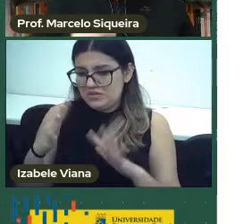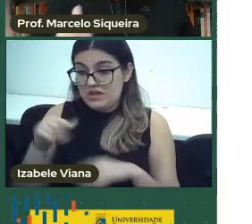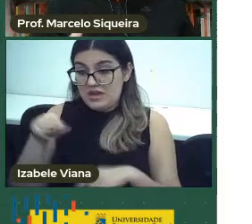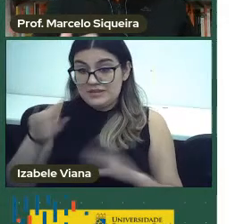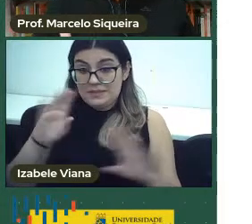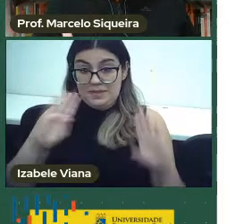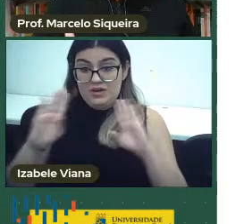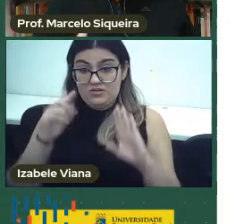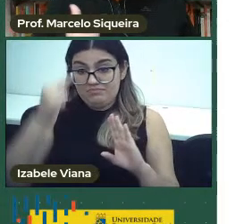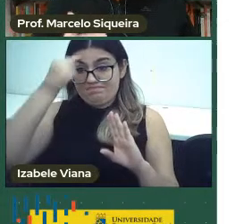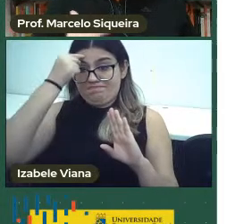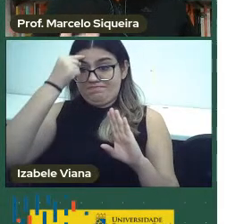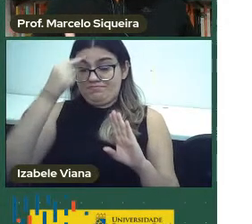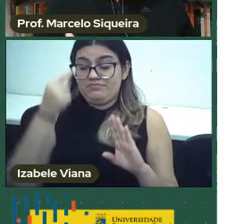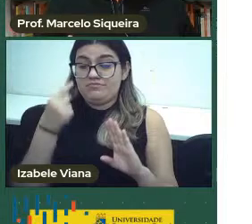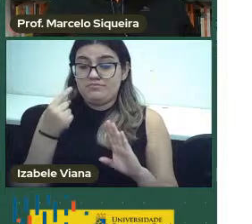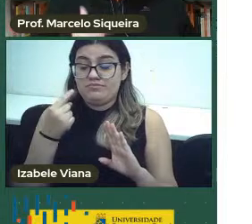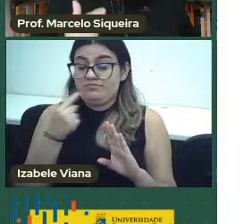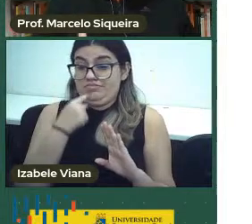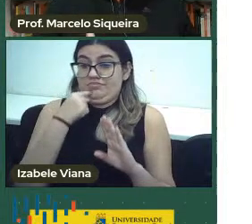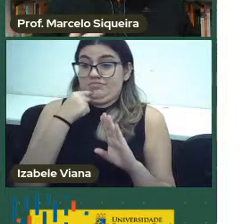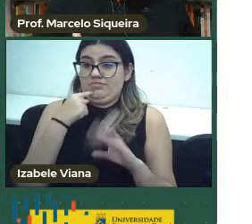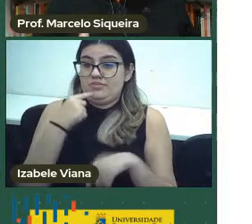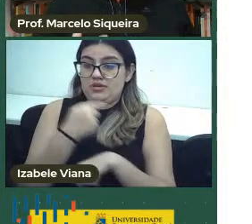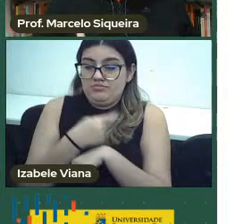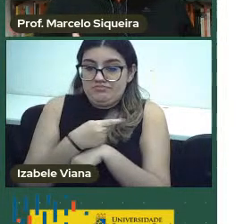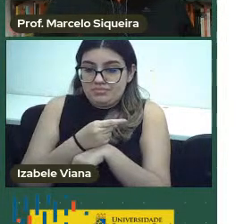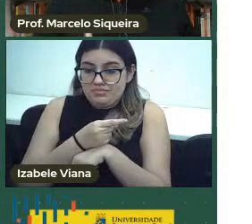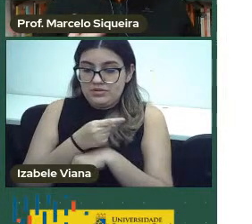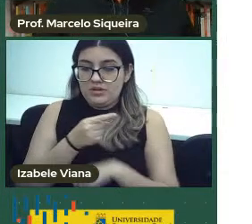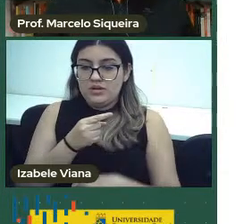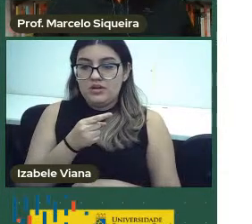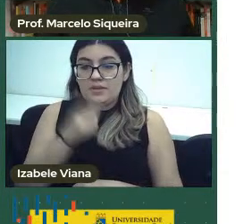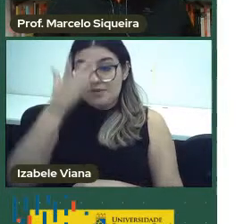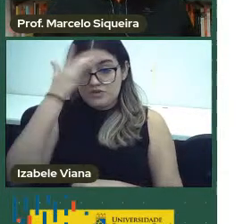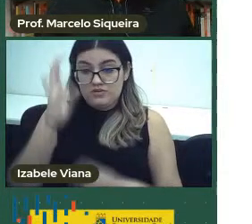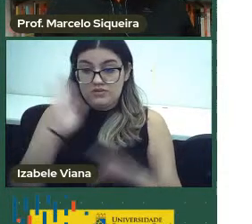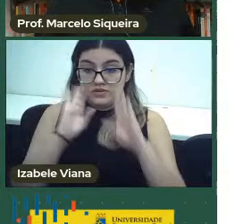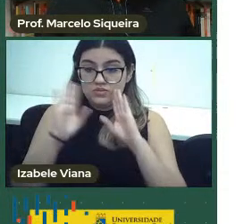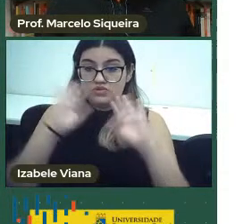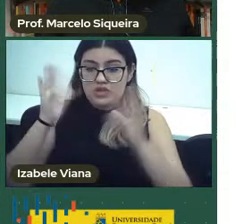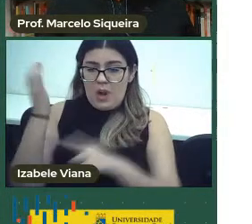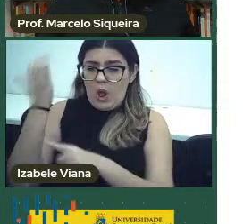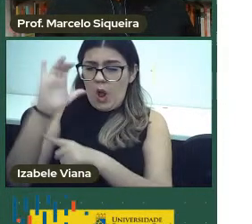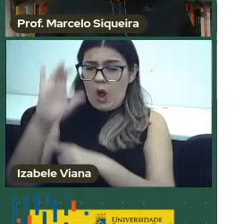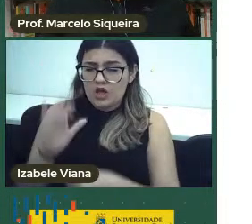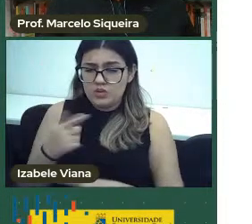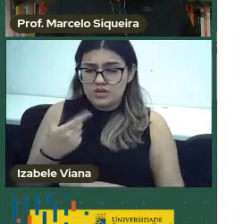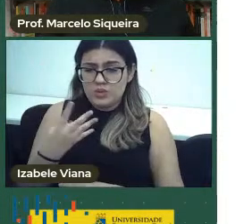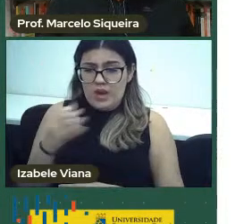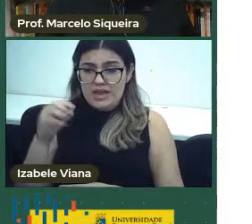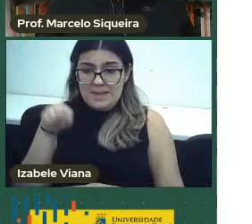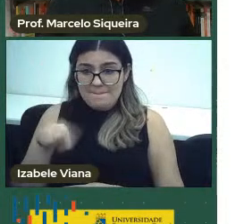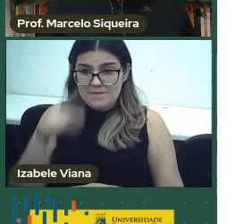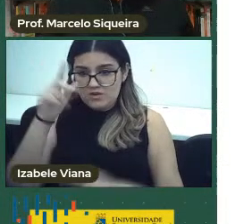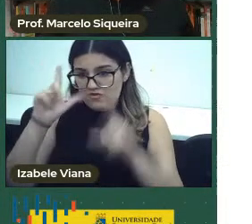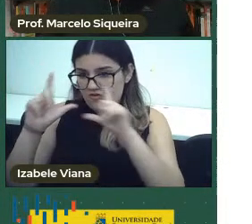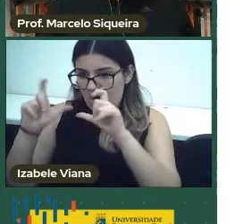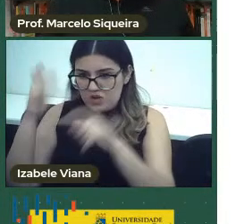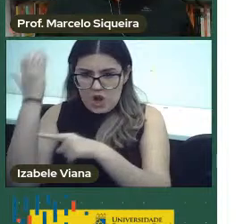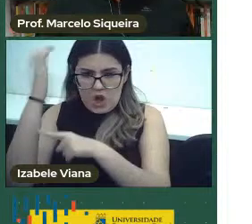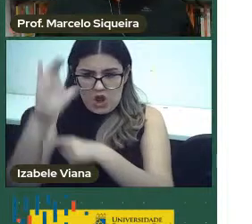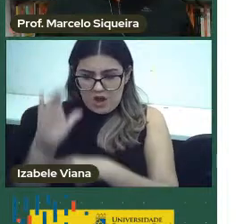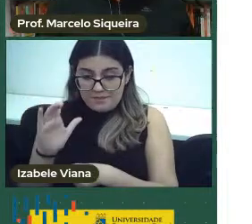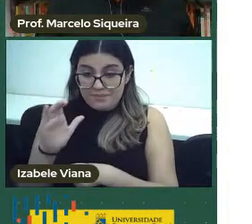os usuários do Facebook compartilharam cerca de 240 mil fotografias. Já no Instagram, são 26